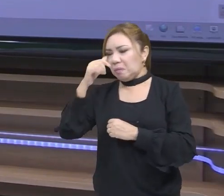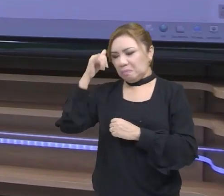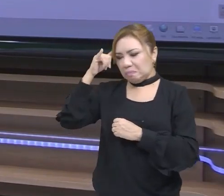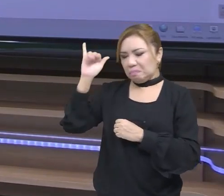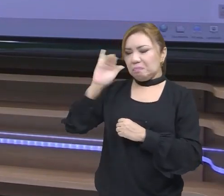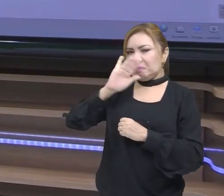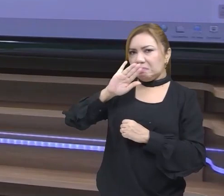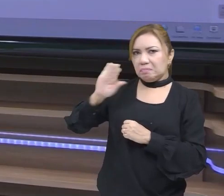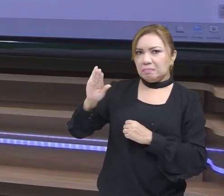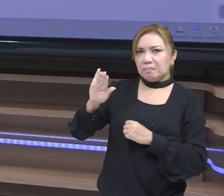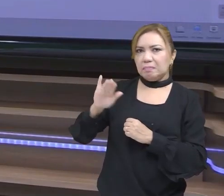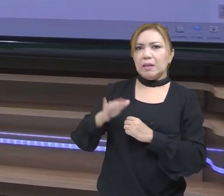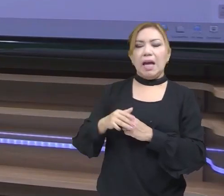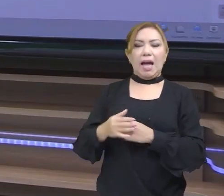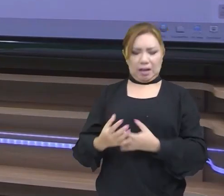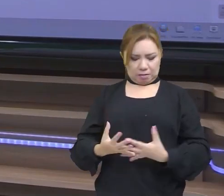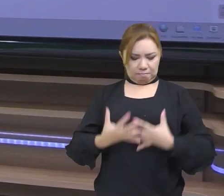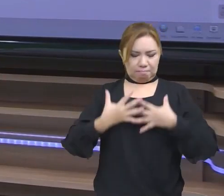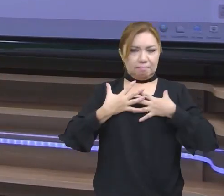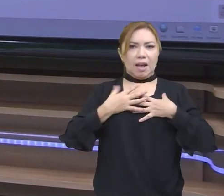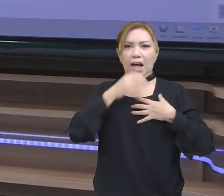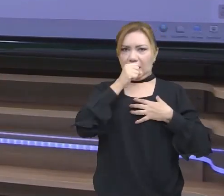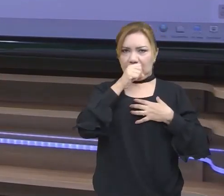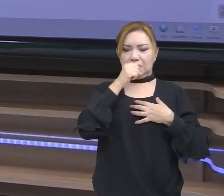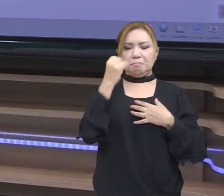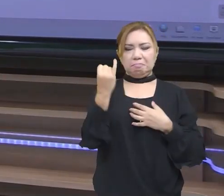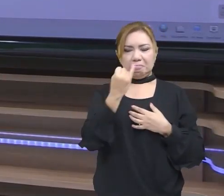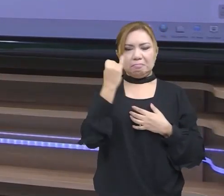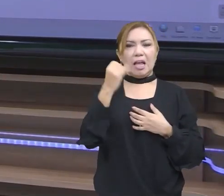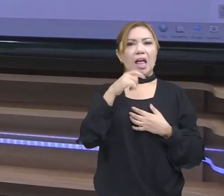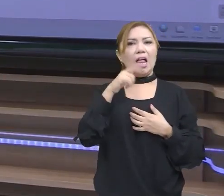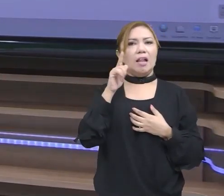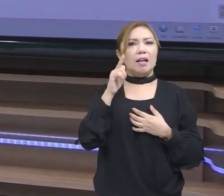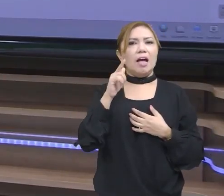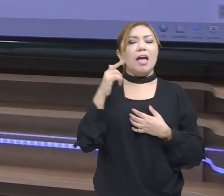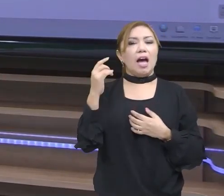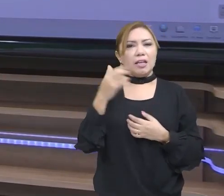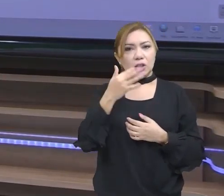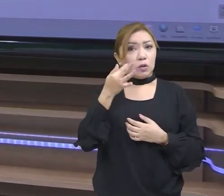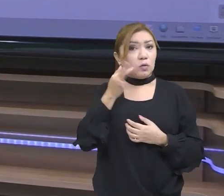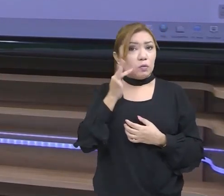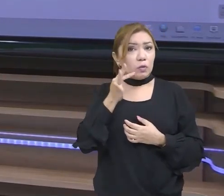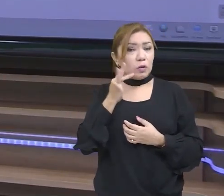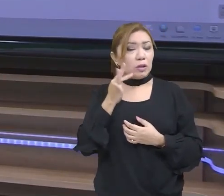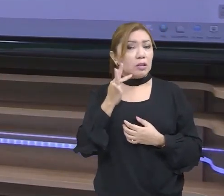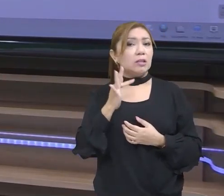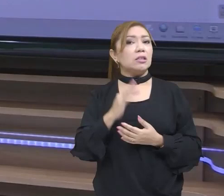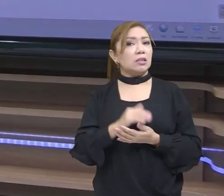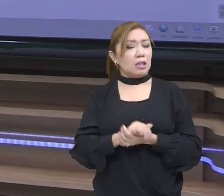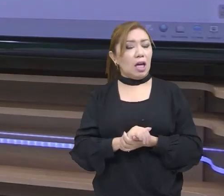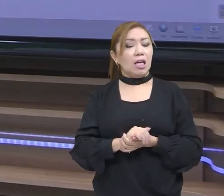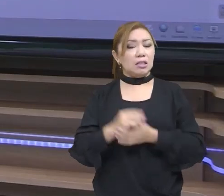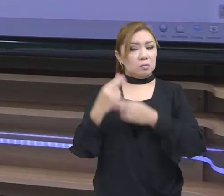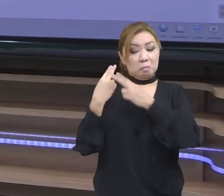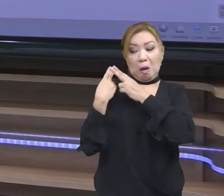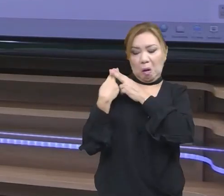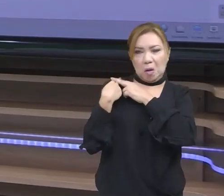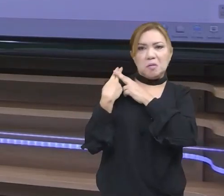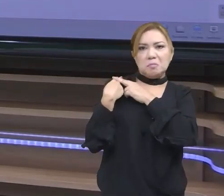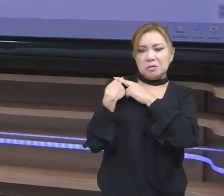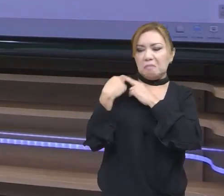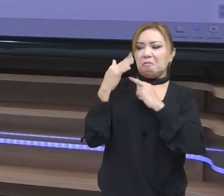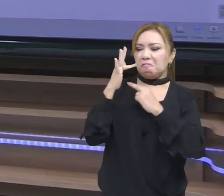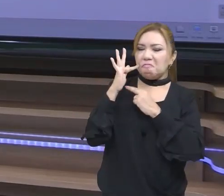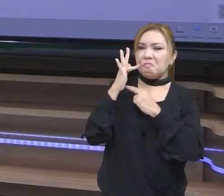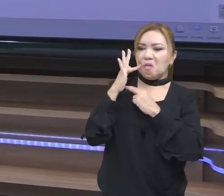fortalece contra esse tipo de doença. Então, as frutas, elas são responsáveis, né? Elas ajudam